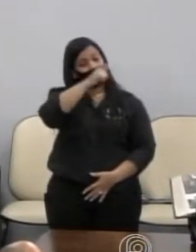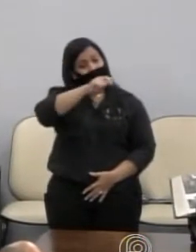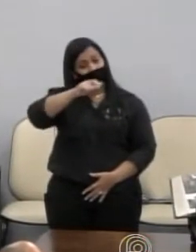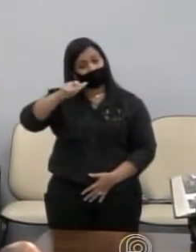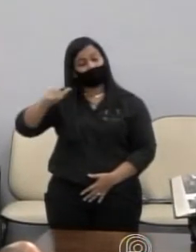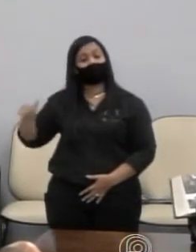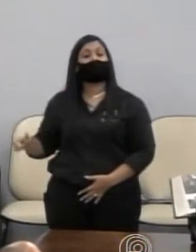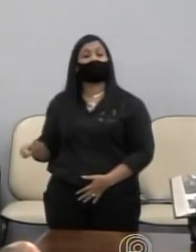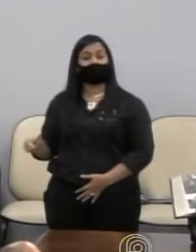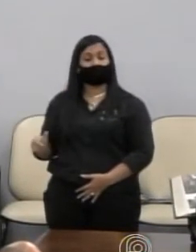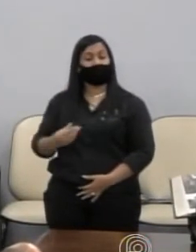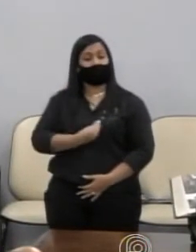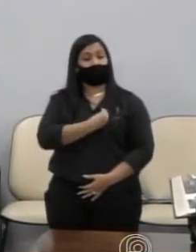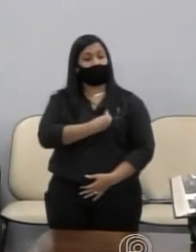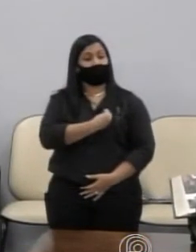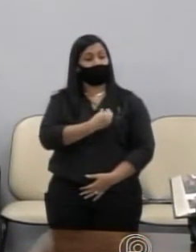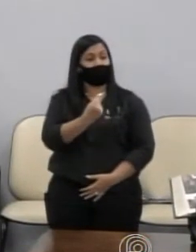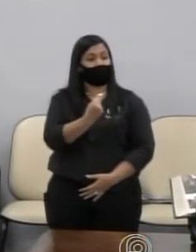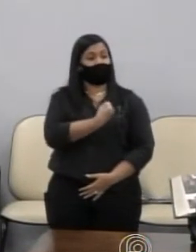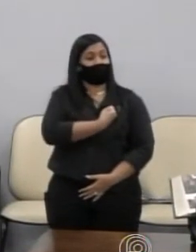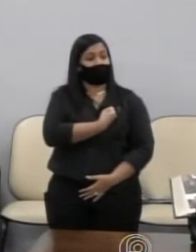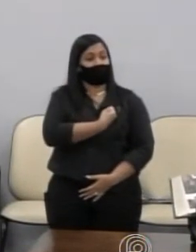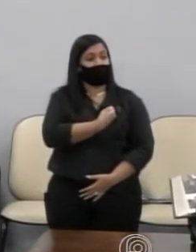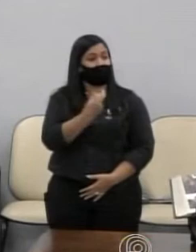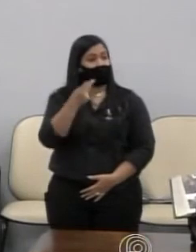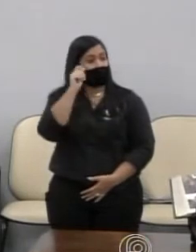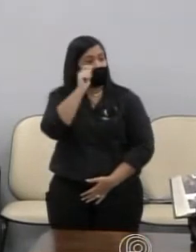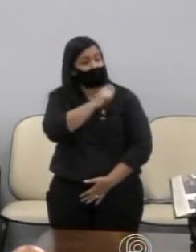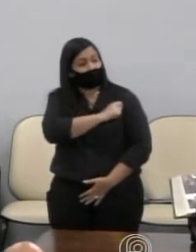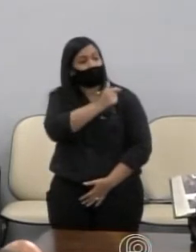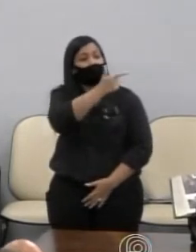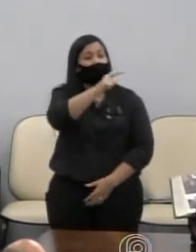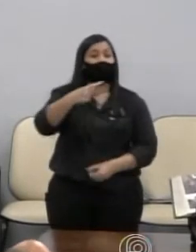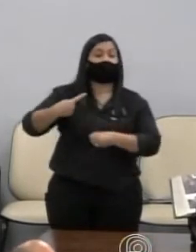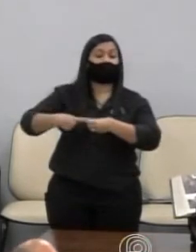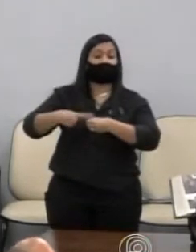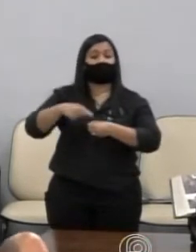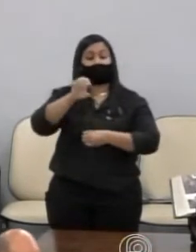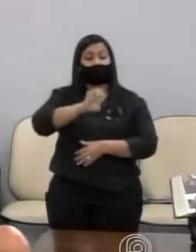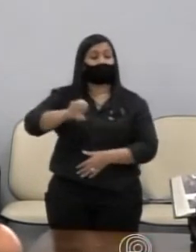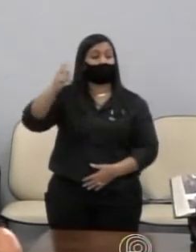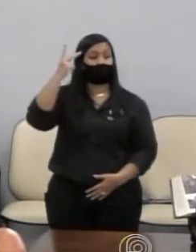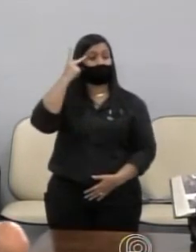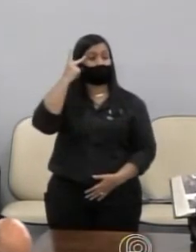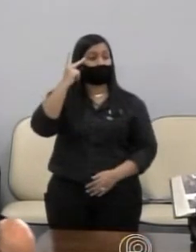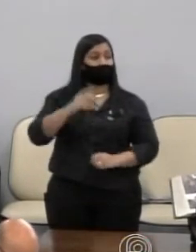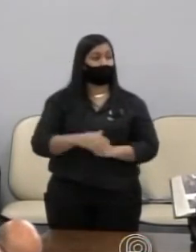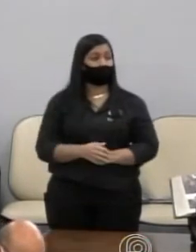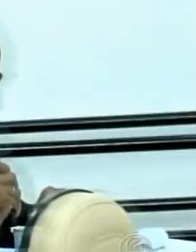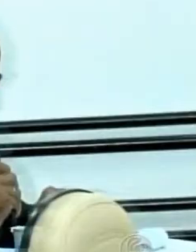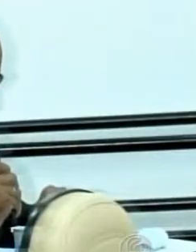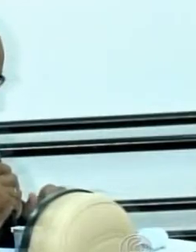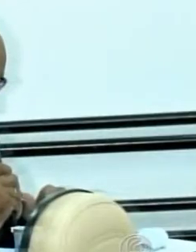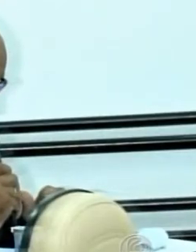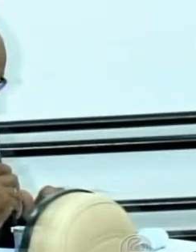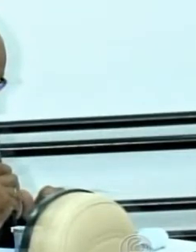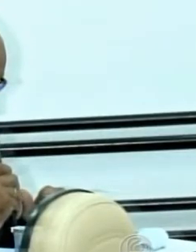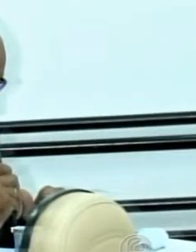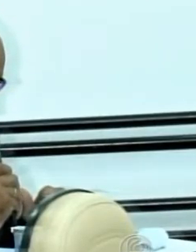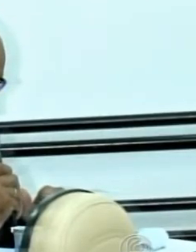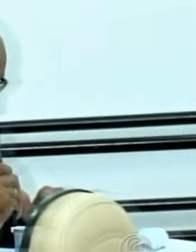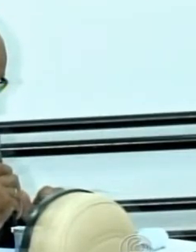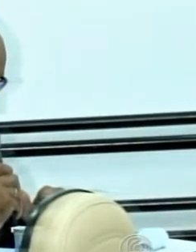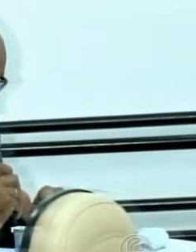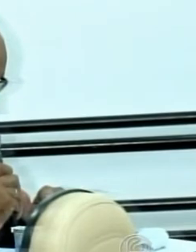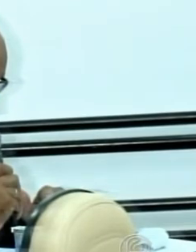outras comissões, de acordo com o tema tratado. Mas a Comissão de Justiça e Redação é quase sempre a primeira das comissões permanentes a